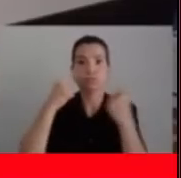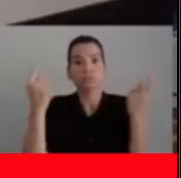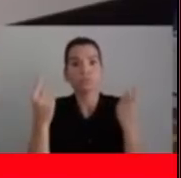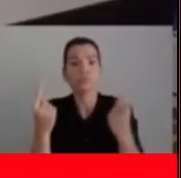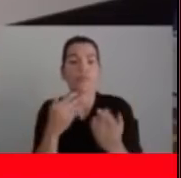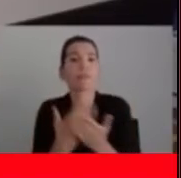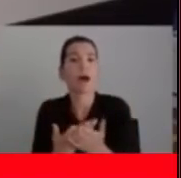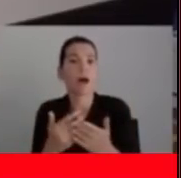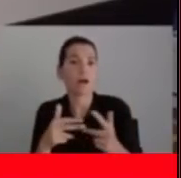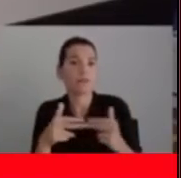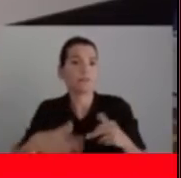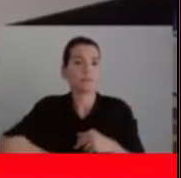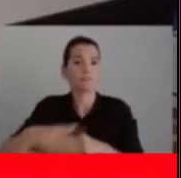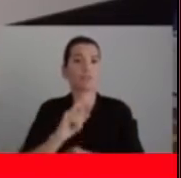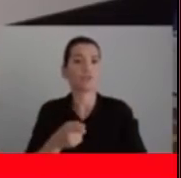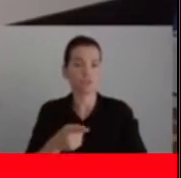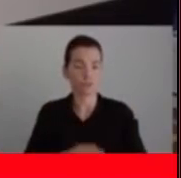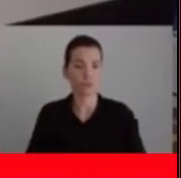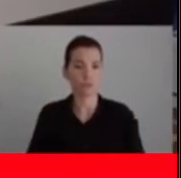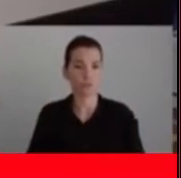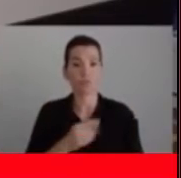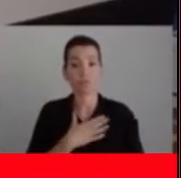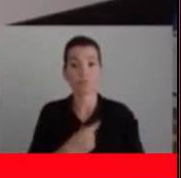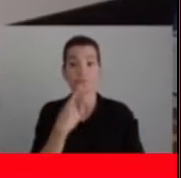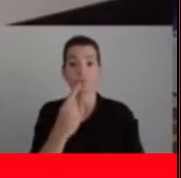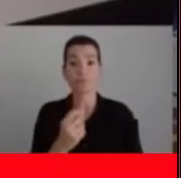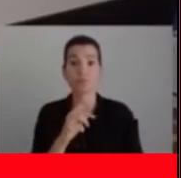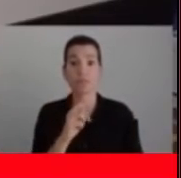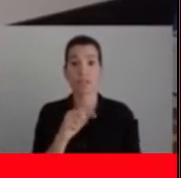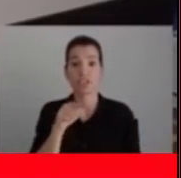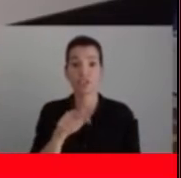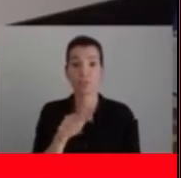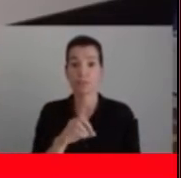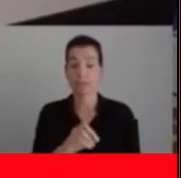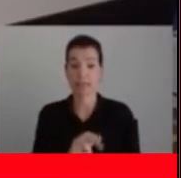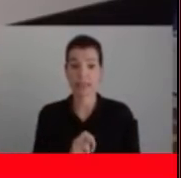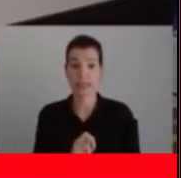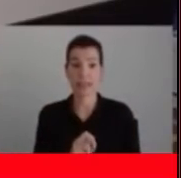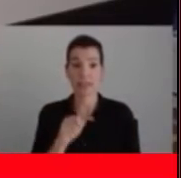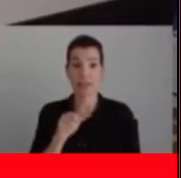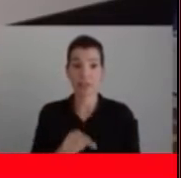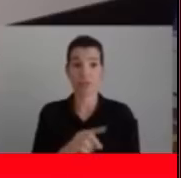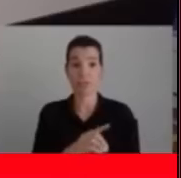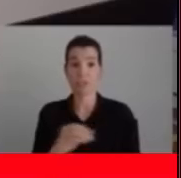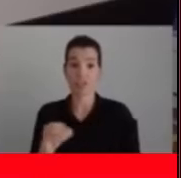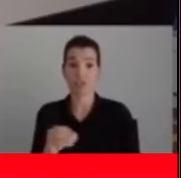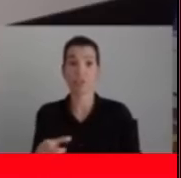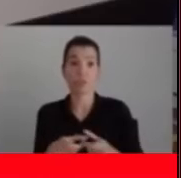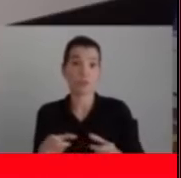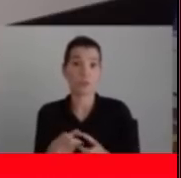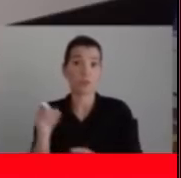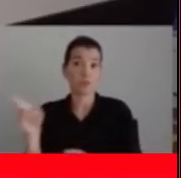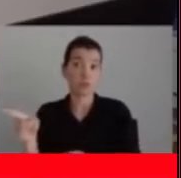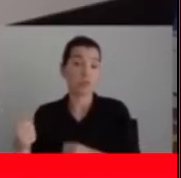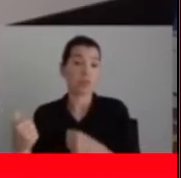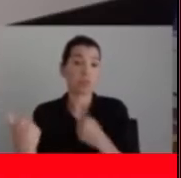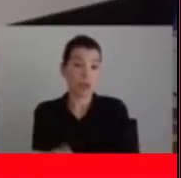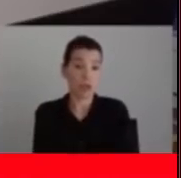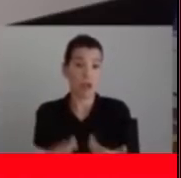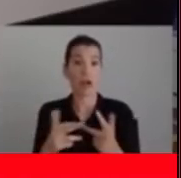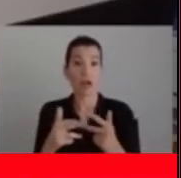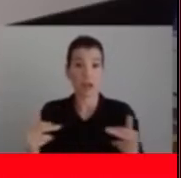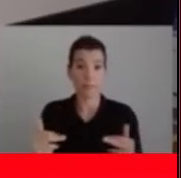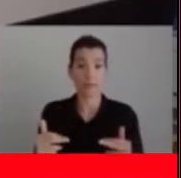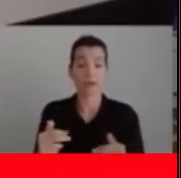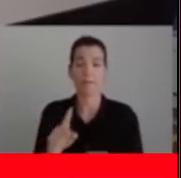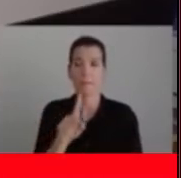de questionar relativamente aos 3.600 bilhetes que é dito que são Dados promotora ao executivo